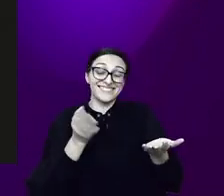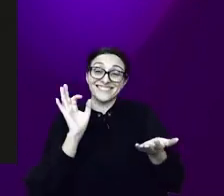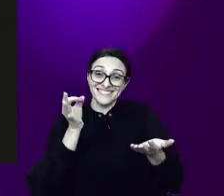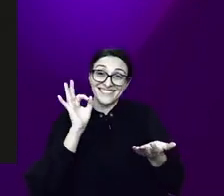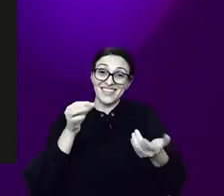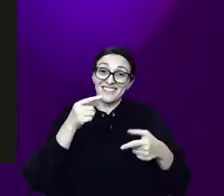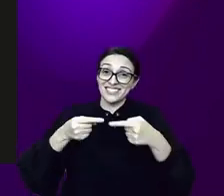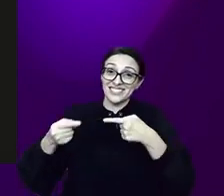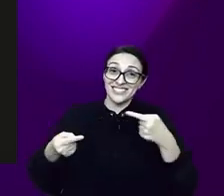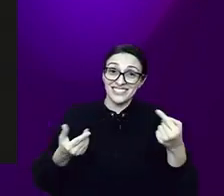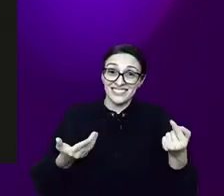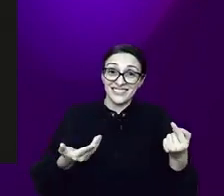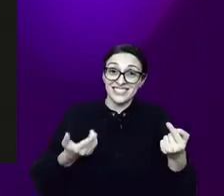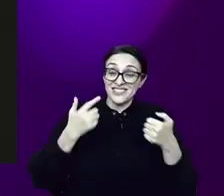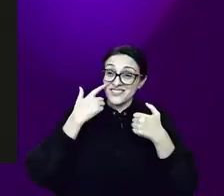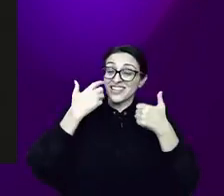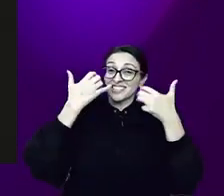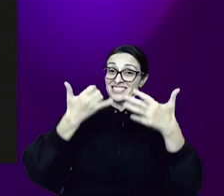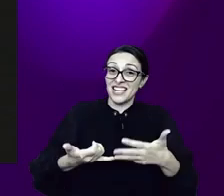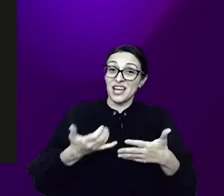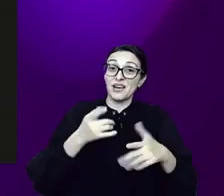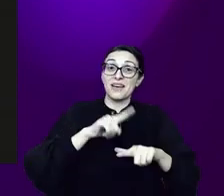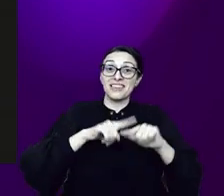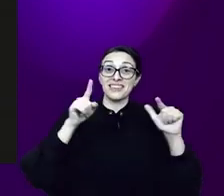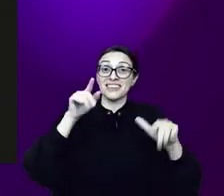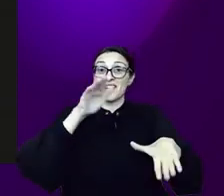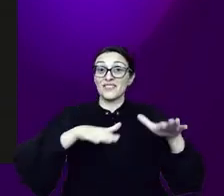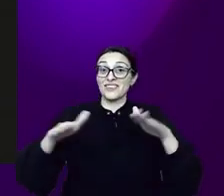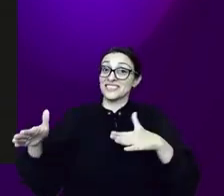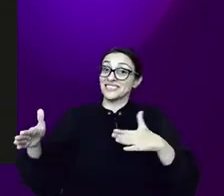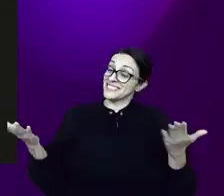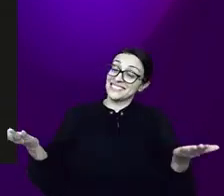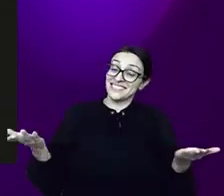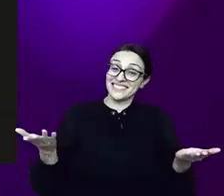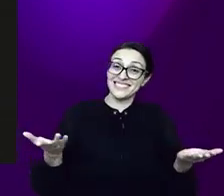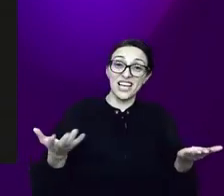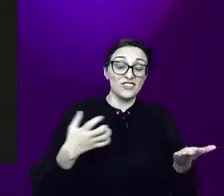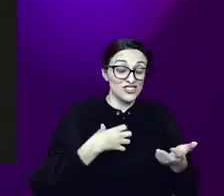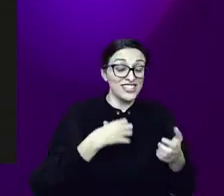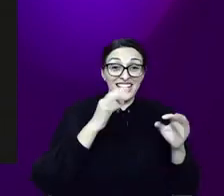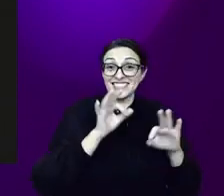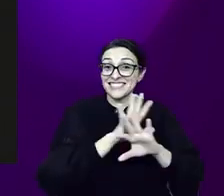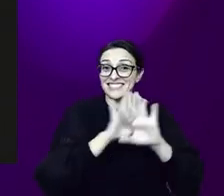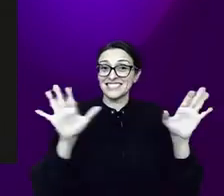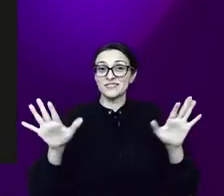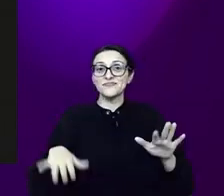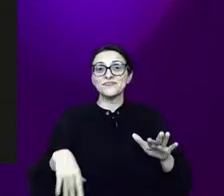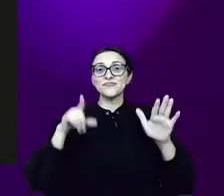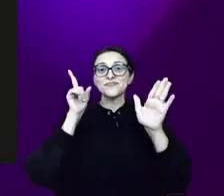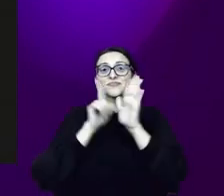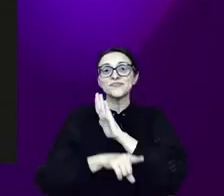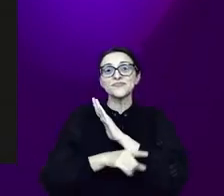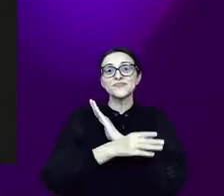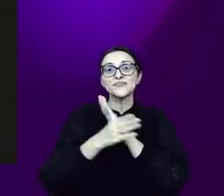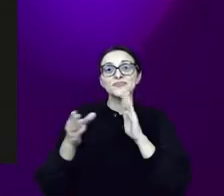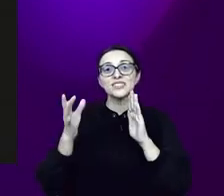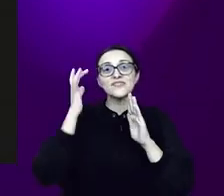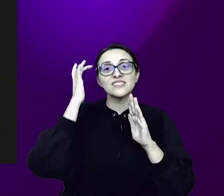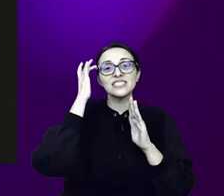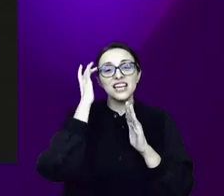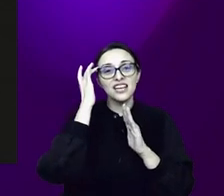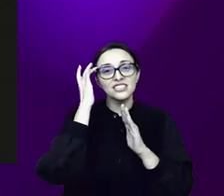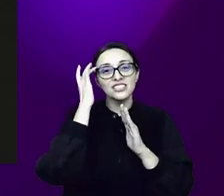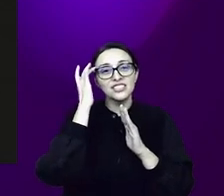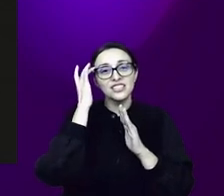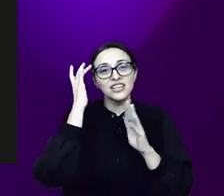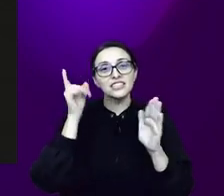Eu sei que você quer ouvir de mim, mas talvez eu não vou te dar esse mole de te falar. Nicola, deixa eu te perguntar uma coisa. Você acha que a gente tem